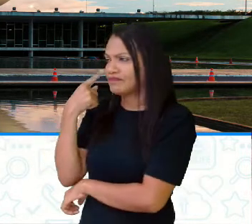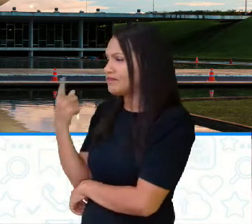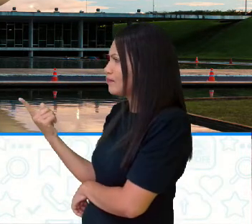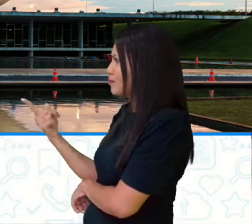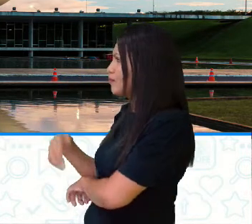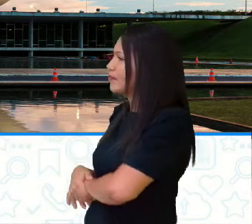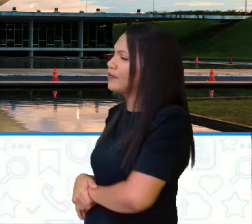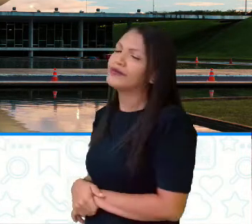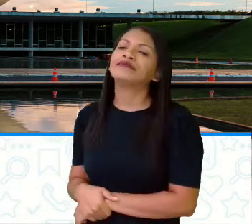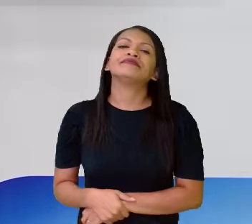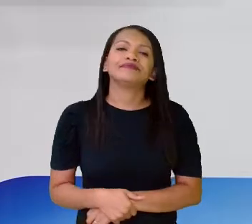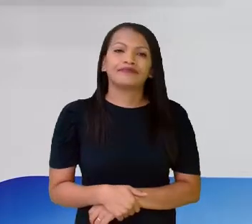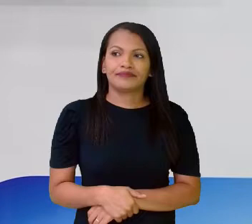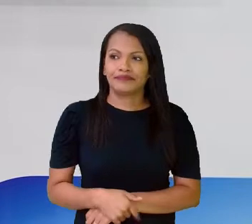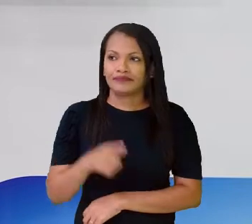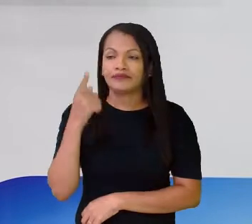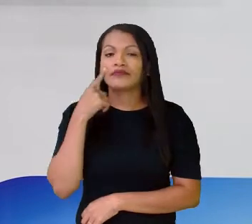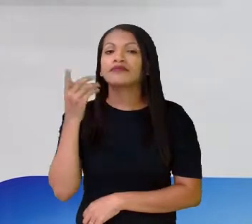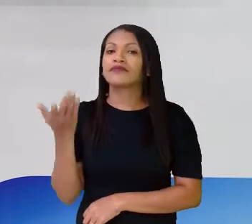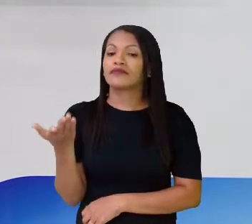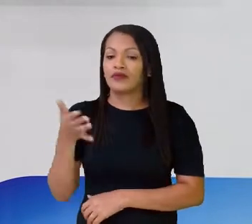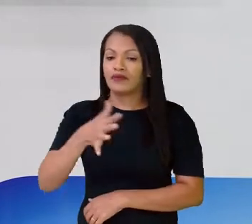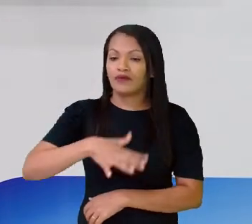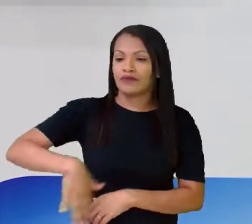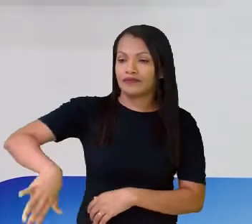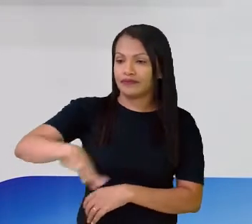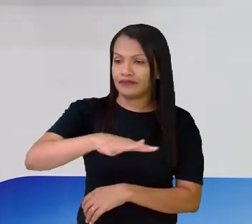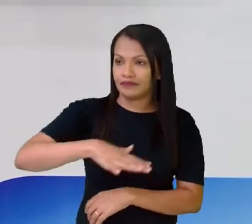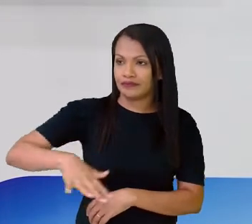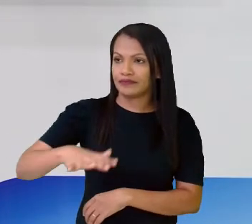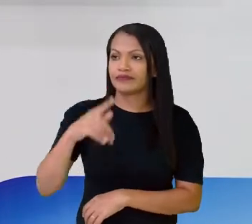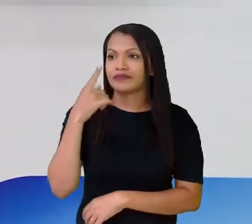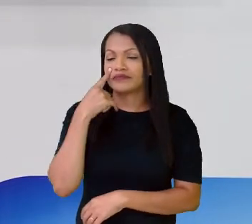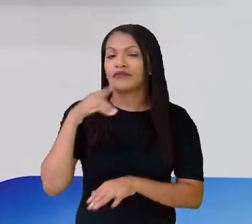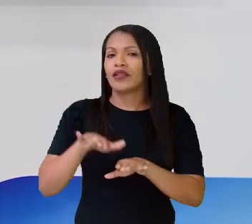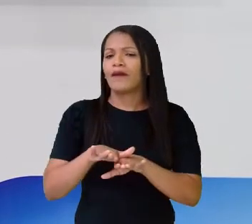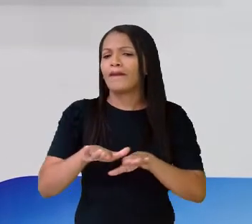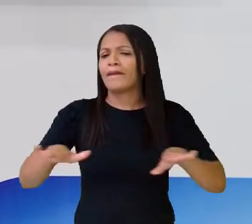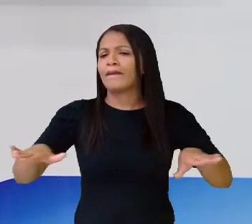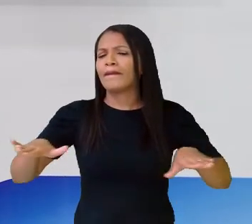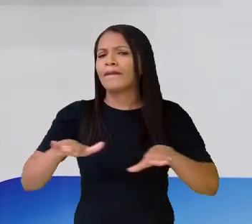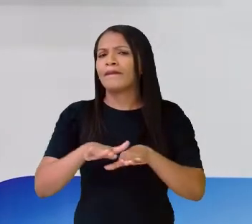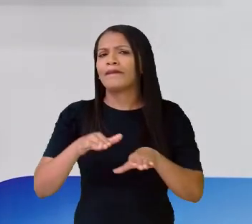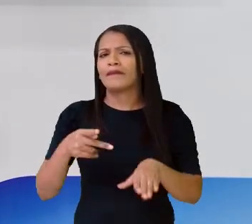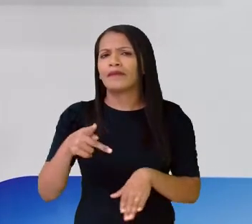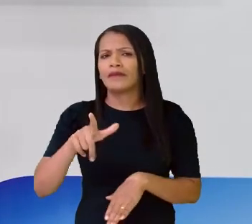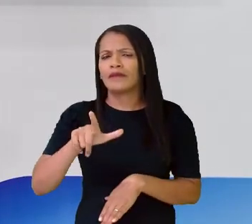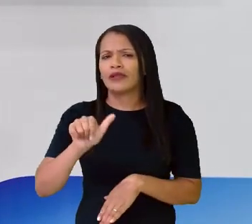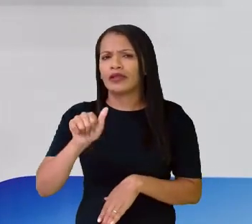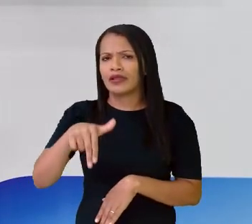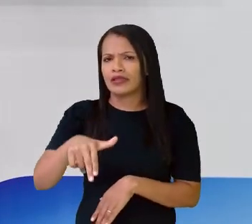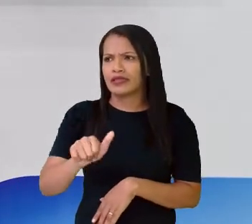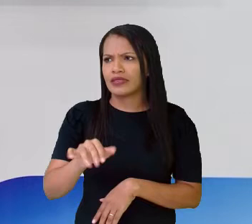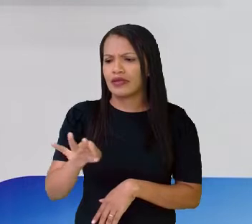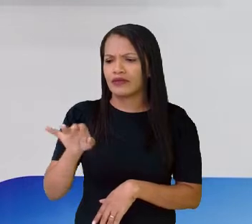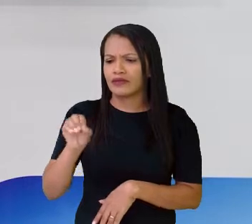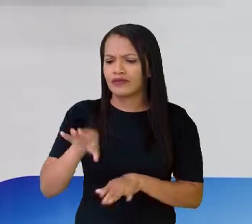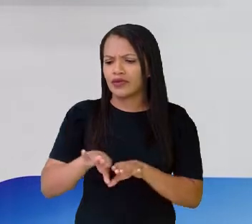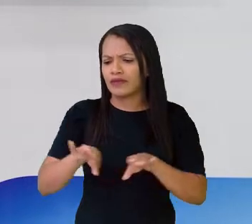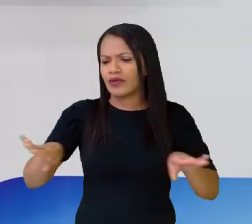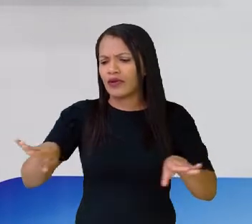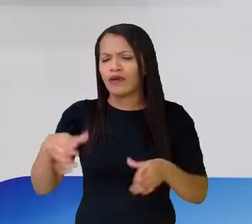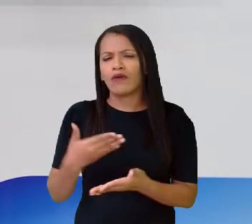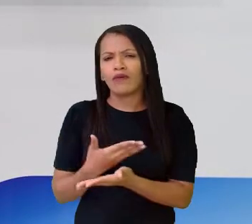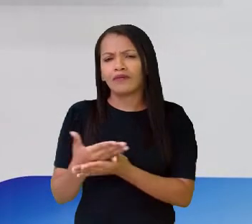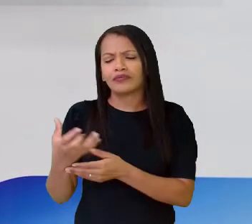vê? Era uma região serrana, essa área aqui, quer dizer, na realidade era um planalto. E aqui, olha, eles começaram a fazer essas